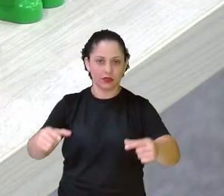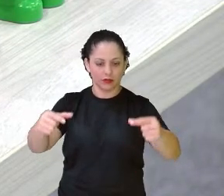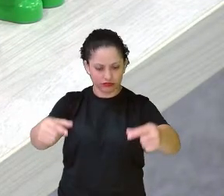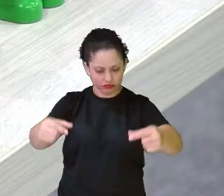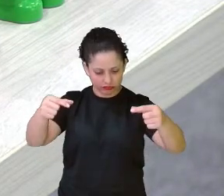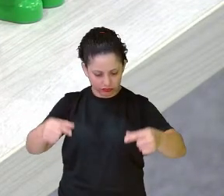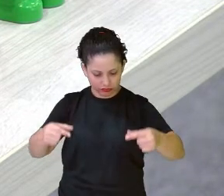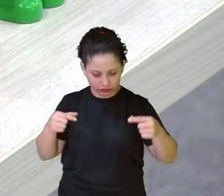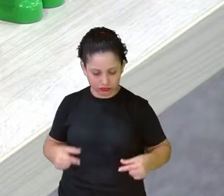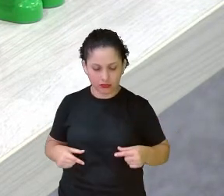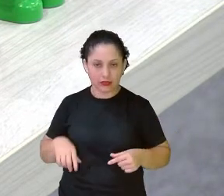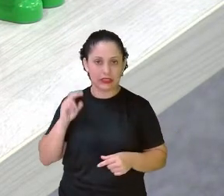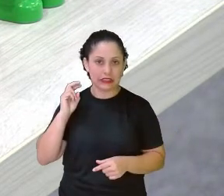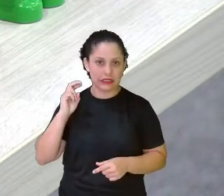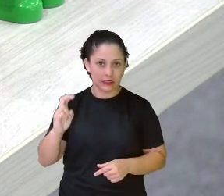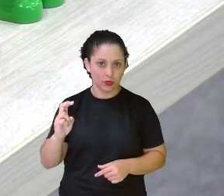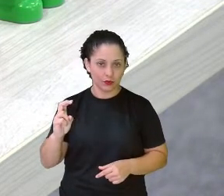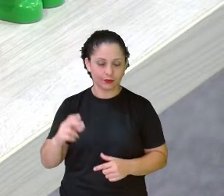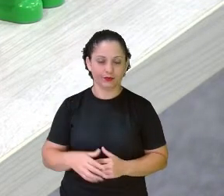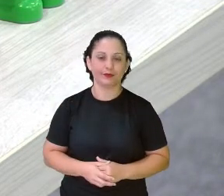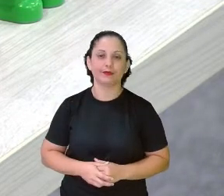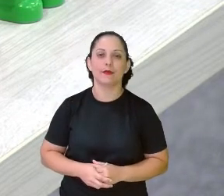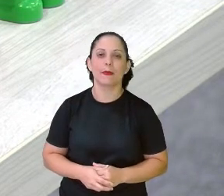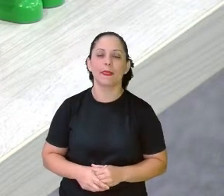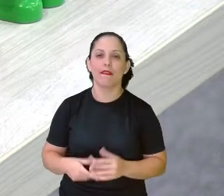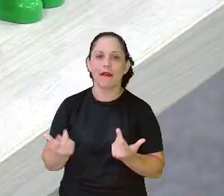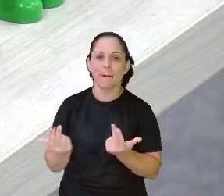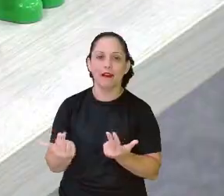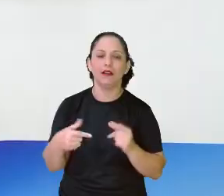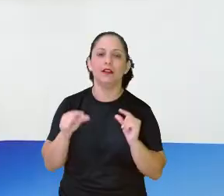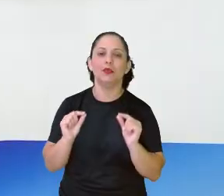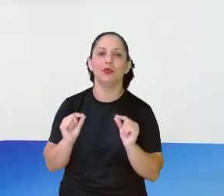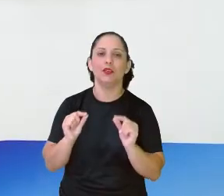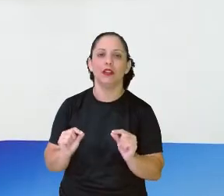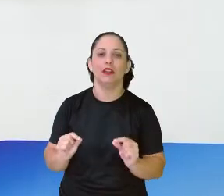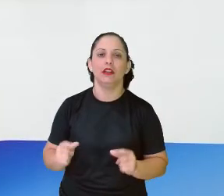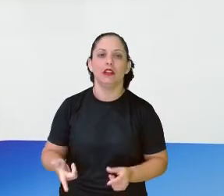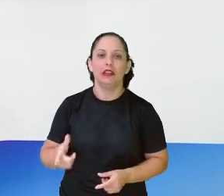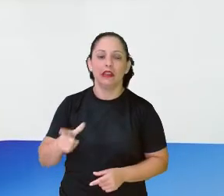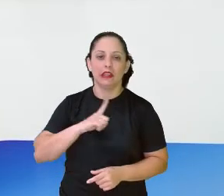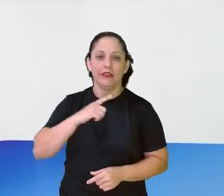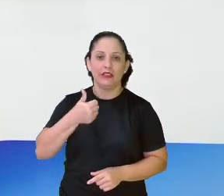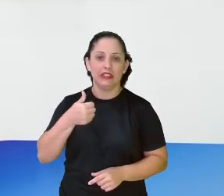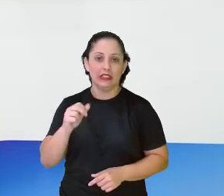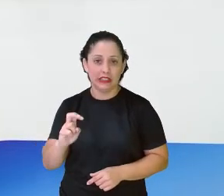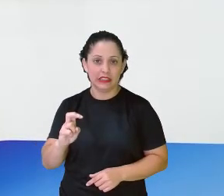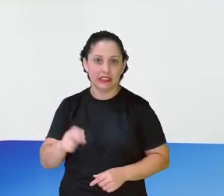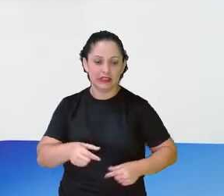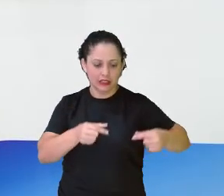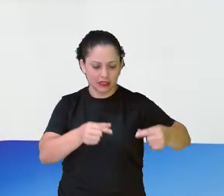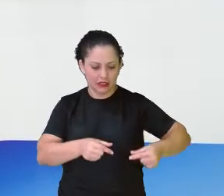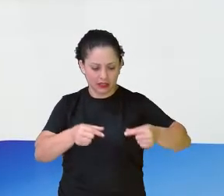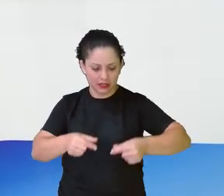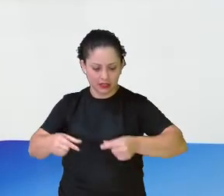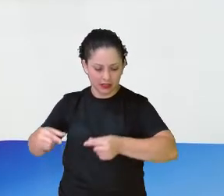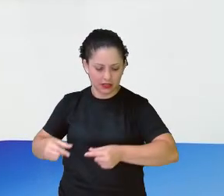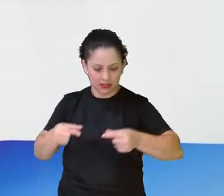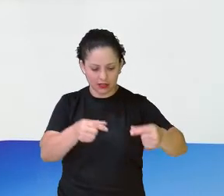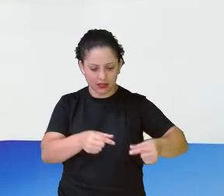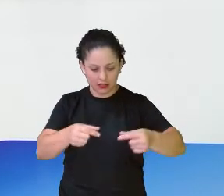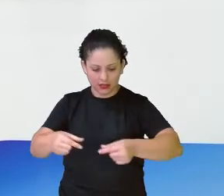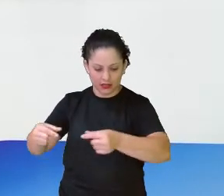É como se eu dissesse assim: eu dividi os meus 15 bonequinhos